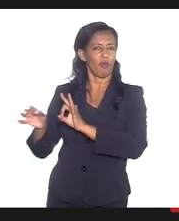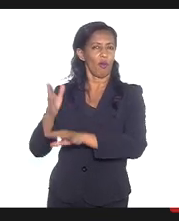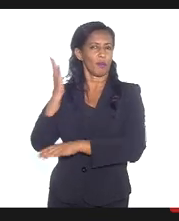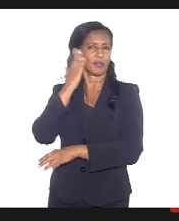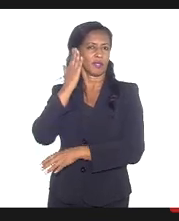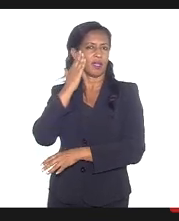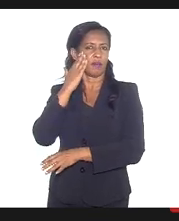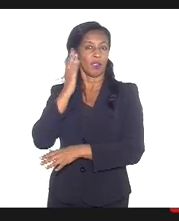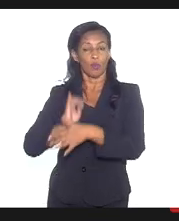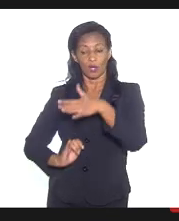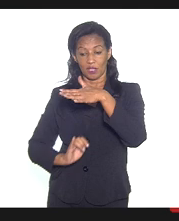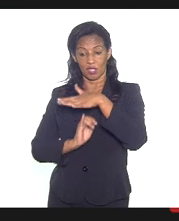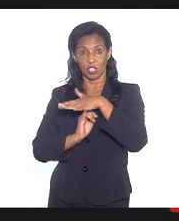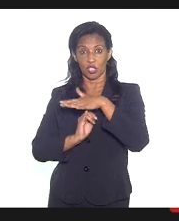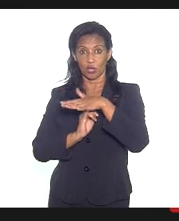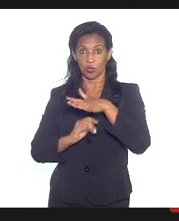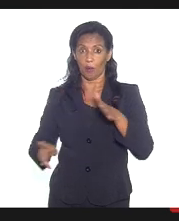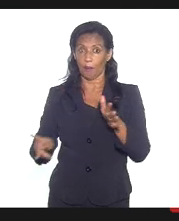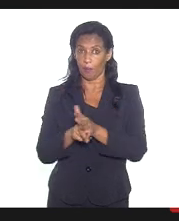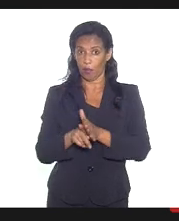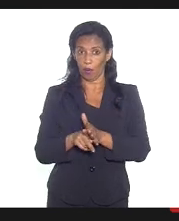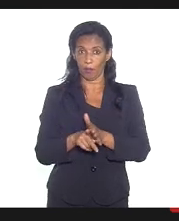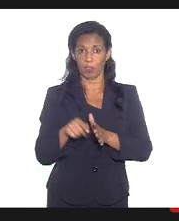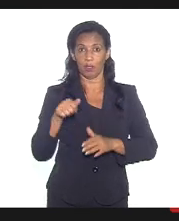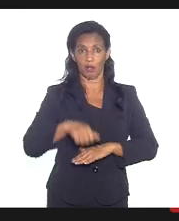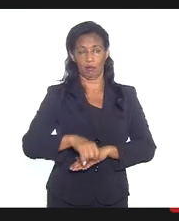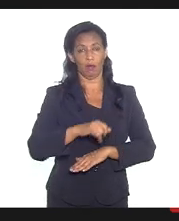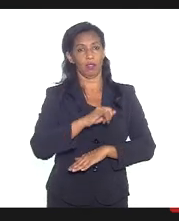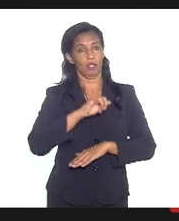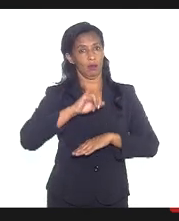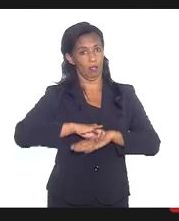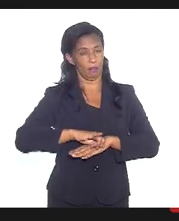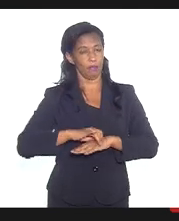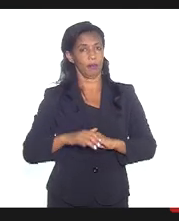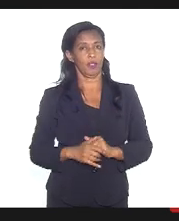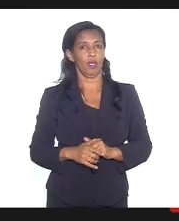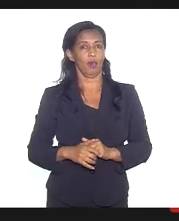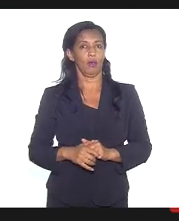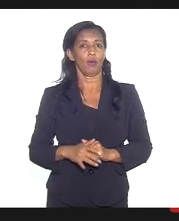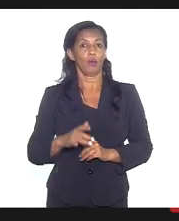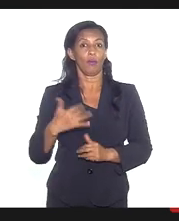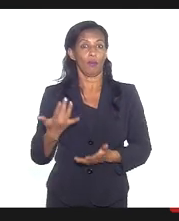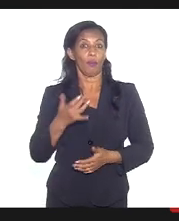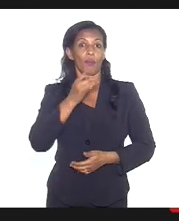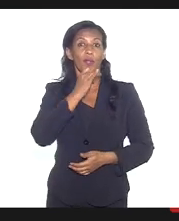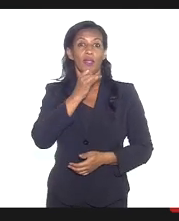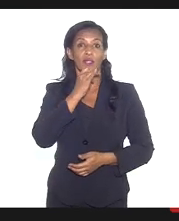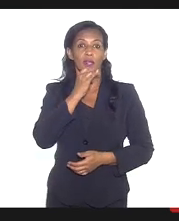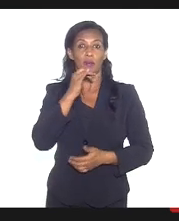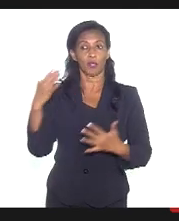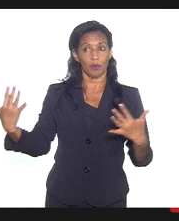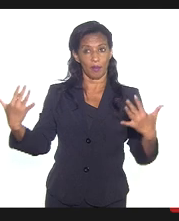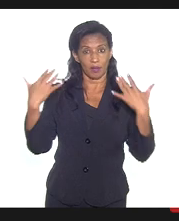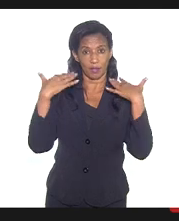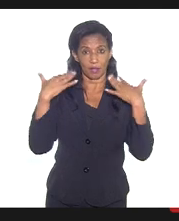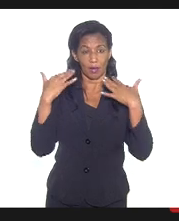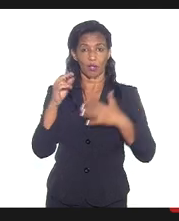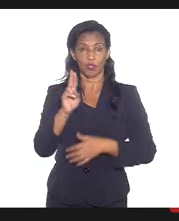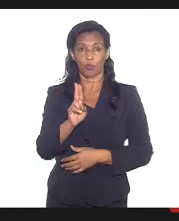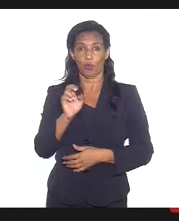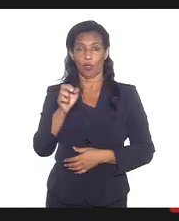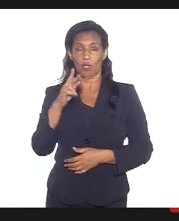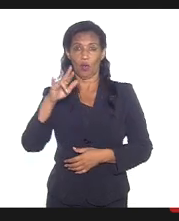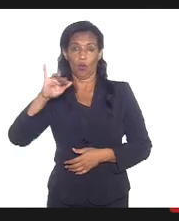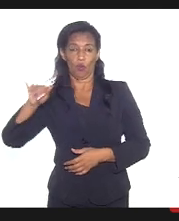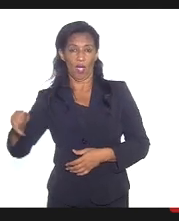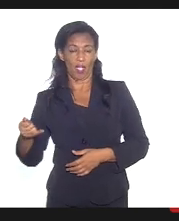com as instituições fluminenses, né? E aí, como exemplo, para chamar a atenção, a gente coloca aqui a UERJ e a UENF,